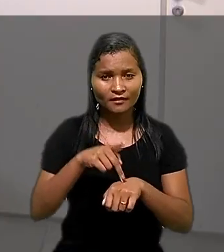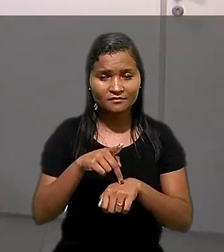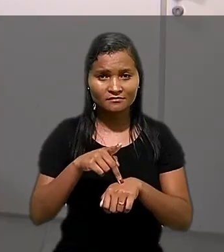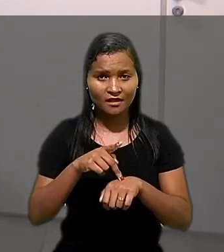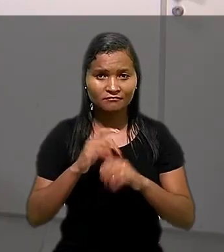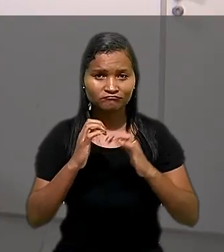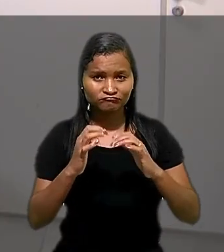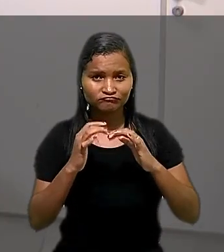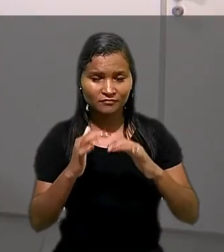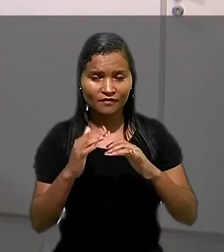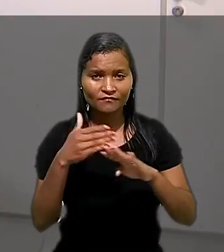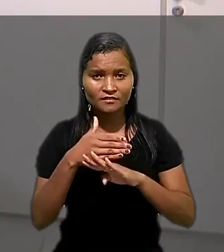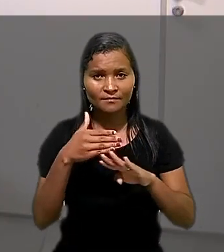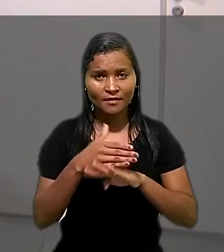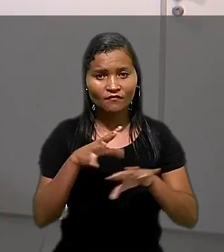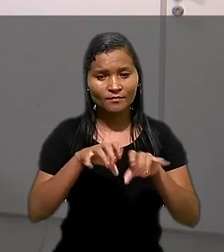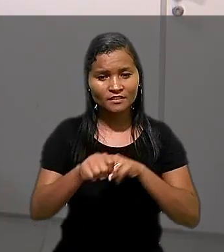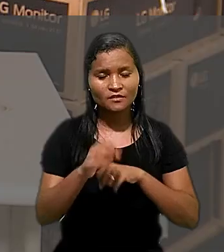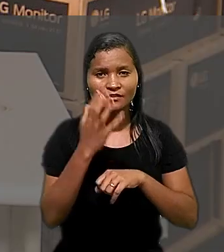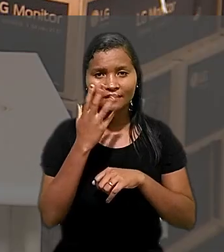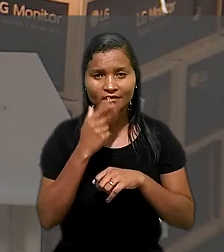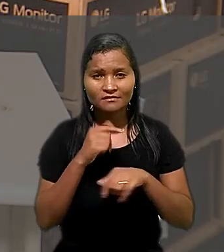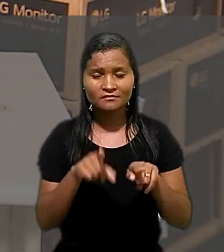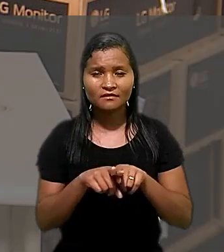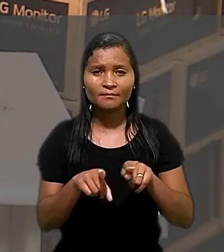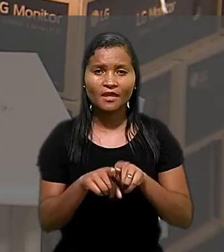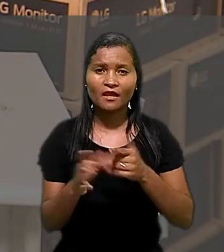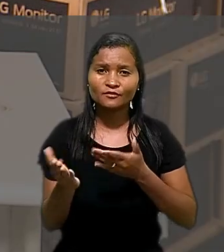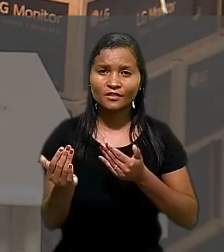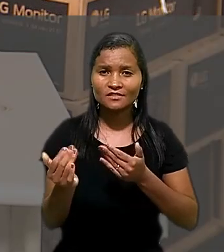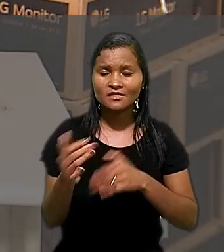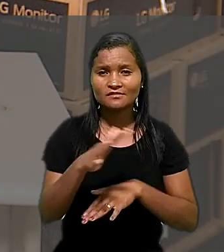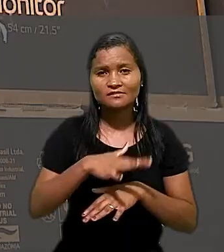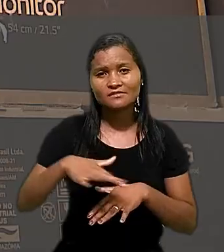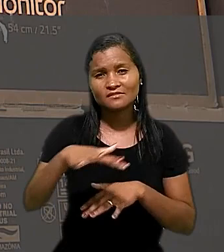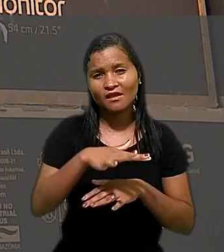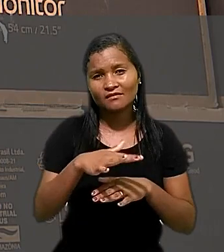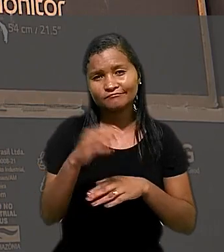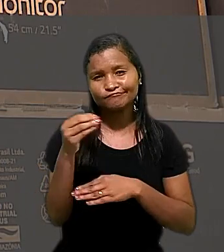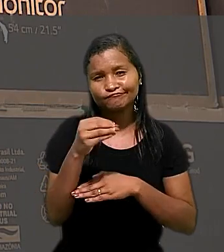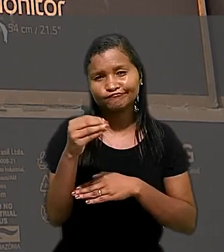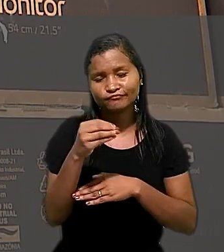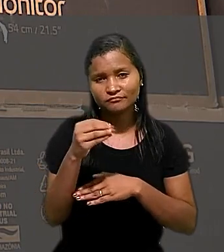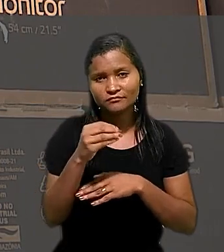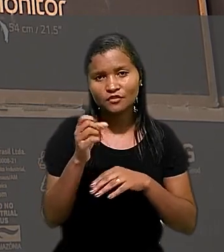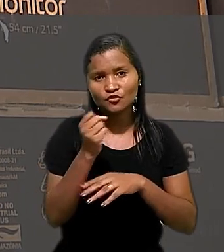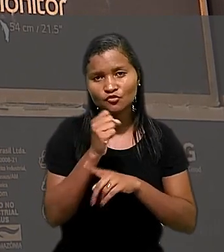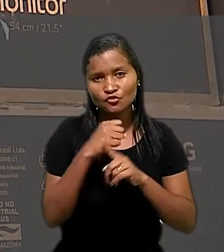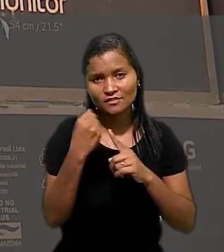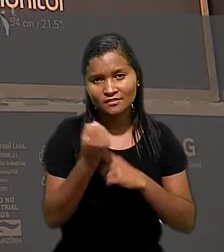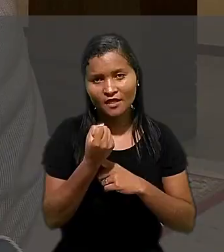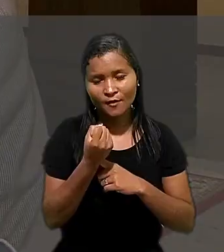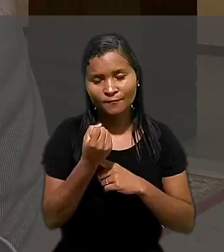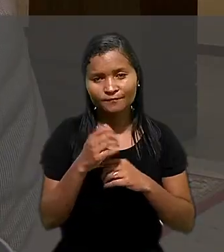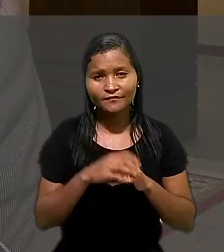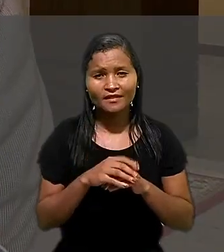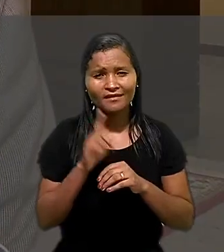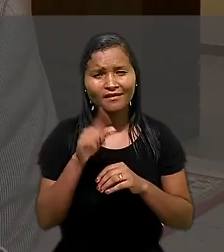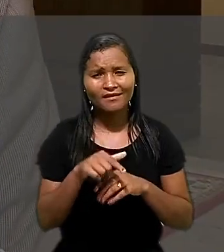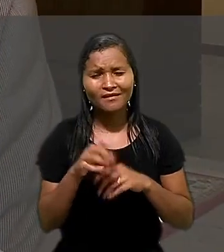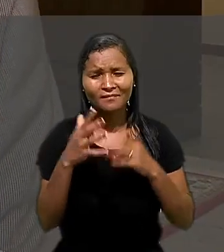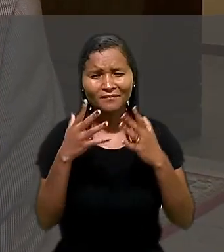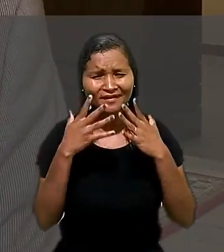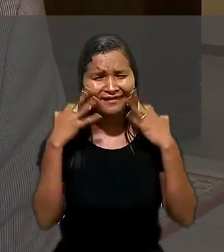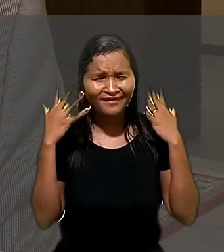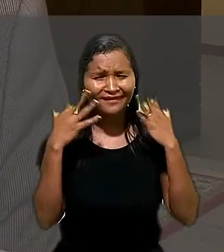Os equipamentos vão fazer parte da formação de crianças e adolescentes em áreas de vulnerabilidade social. É uma grande